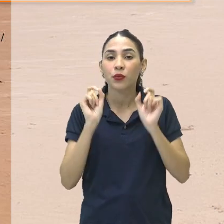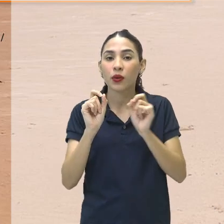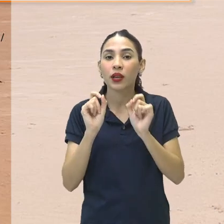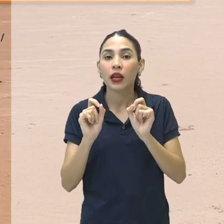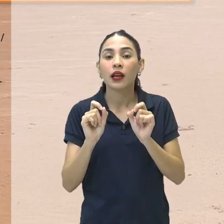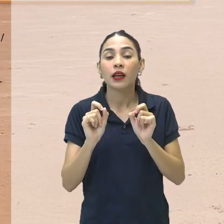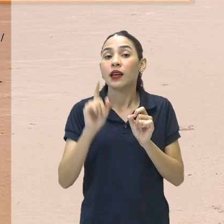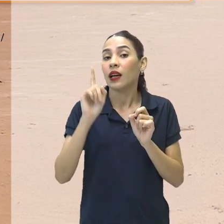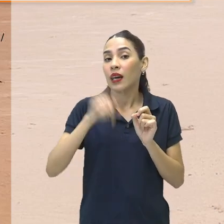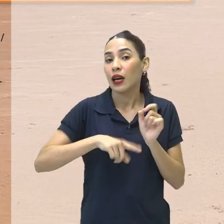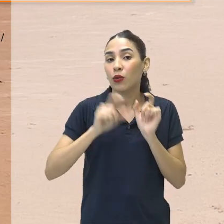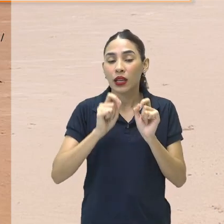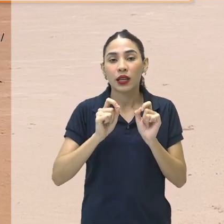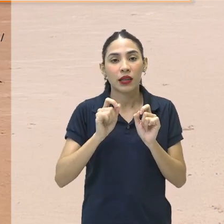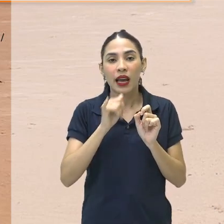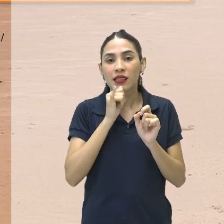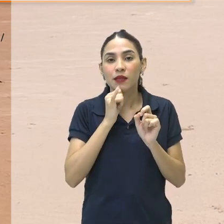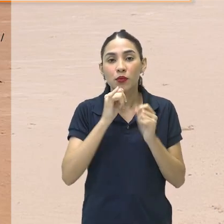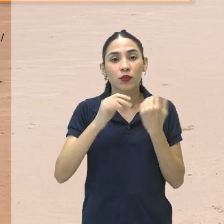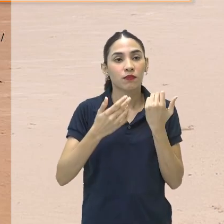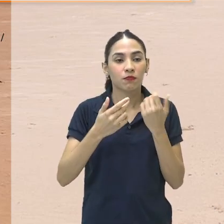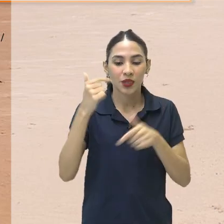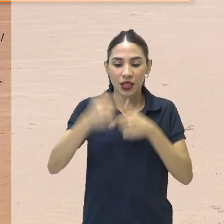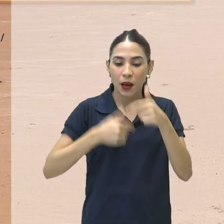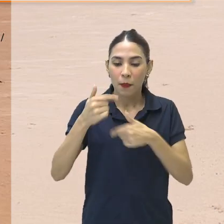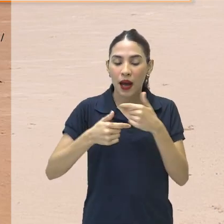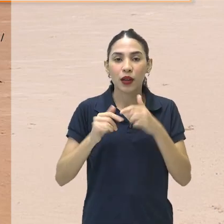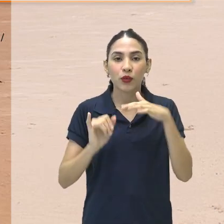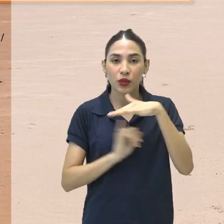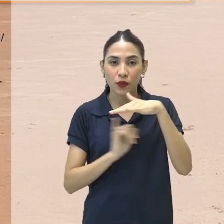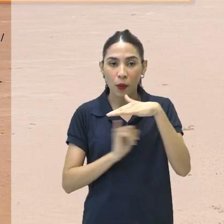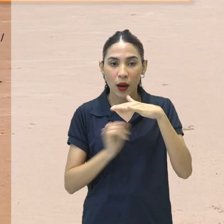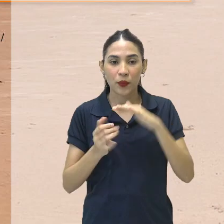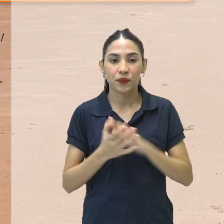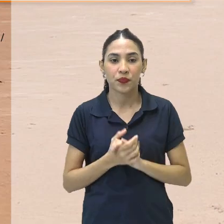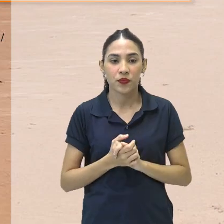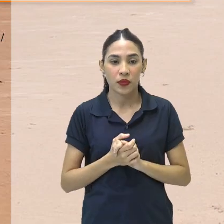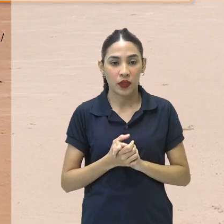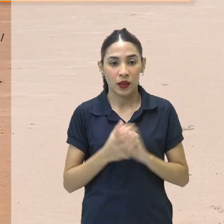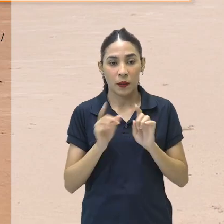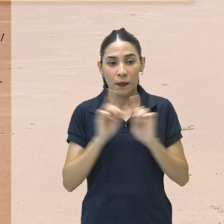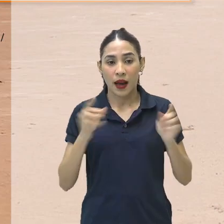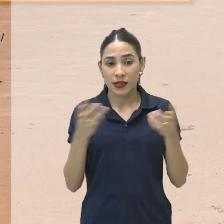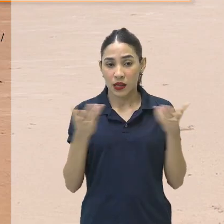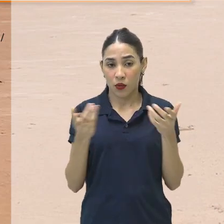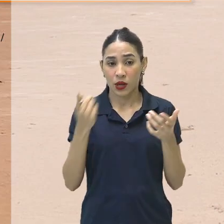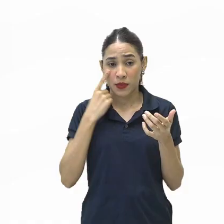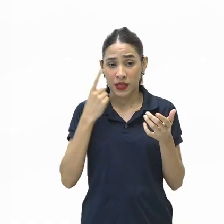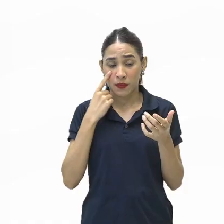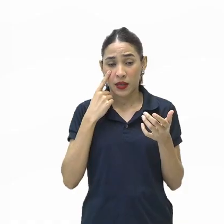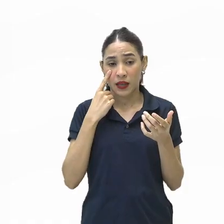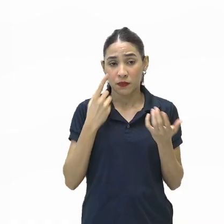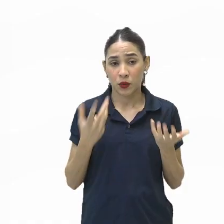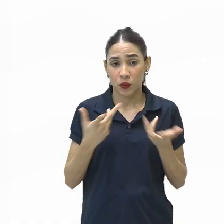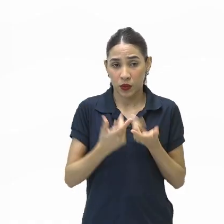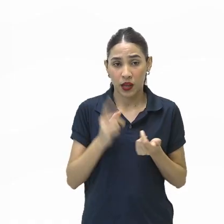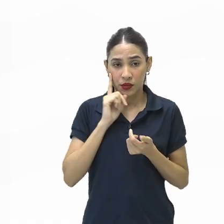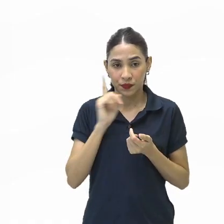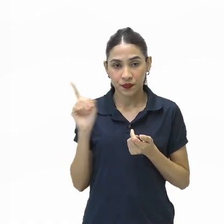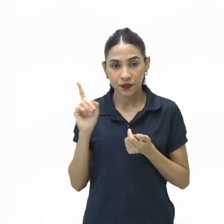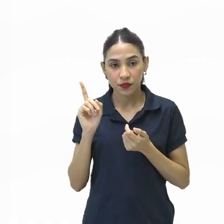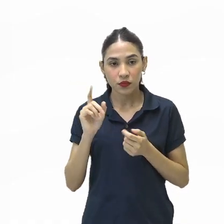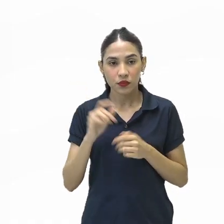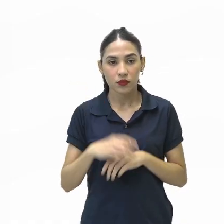isso seja um dos motivos para o trabalho informal. Mas vamos observar aqui as vantagens desse tipo de